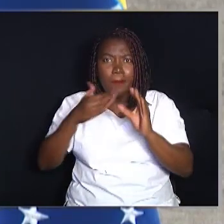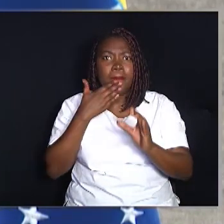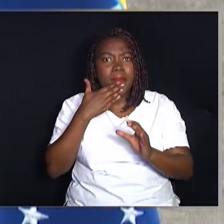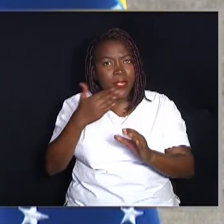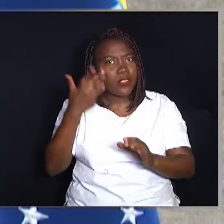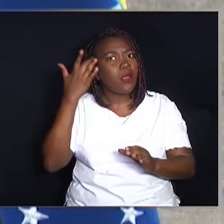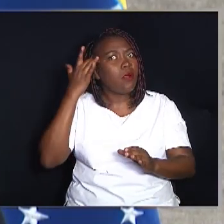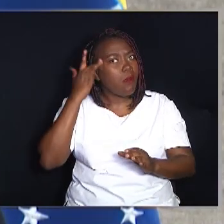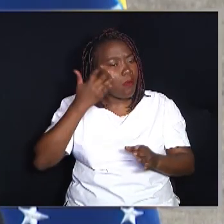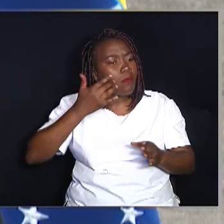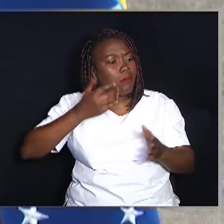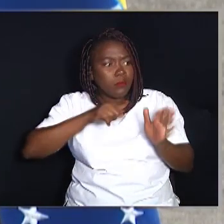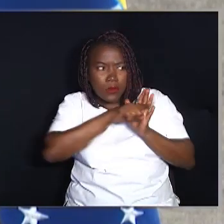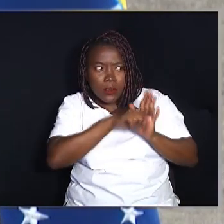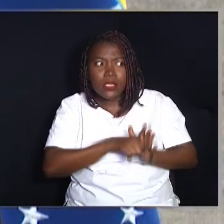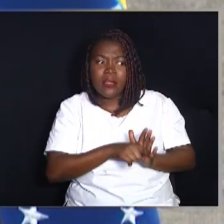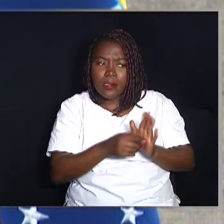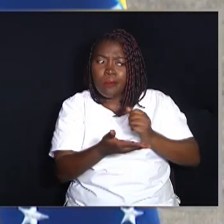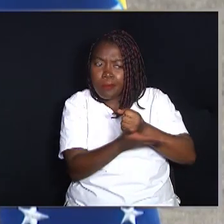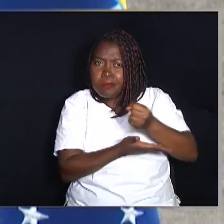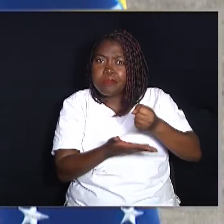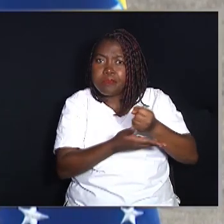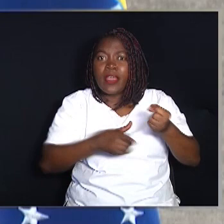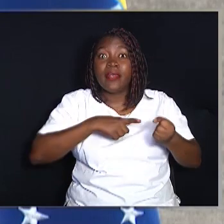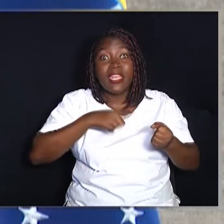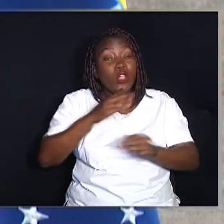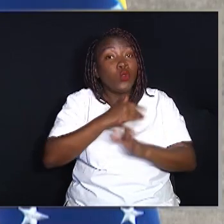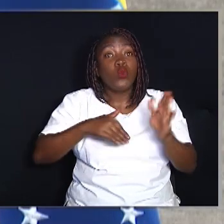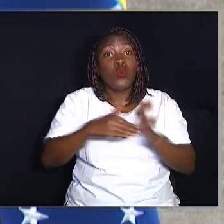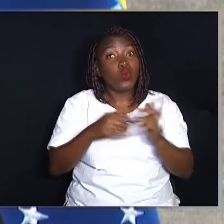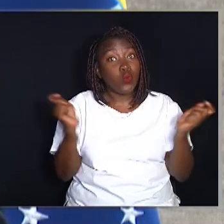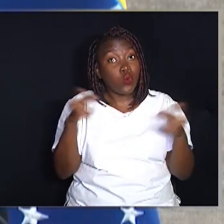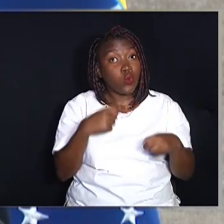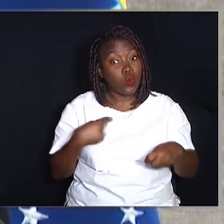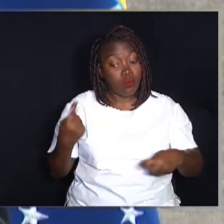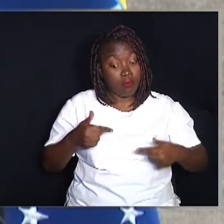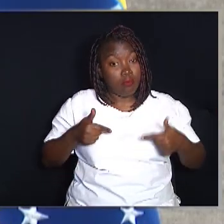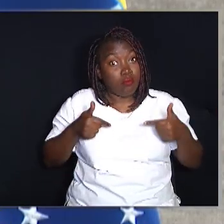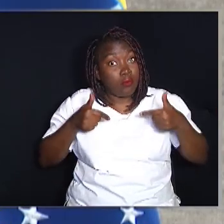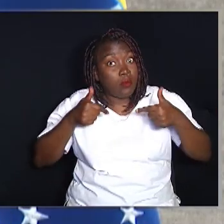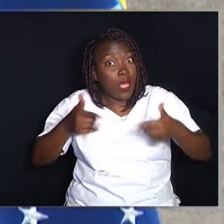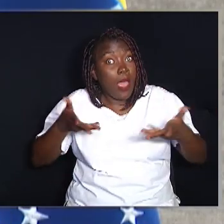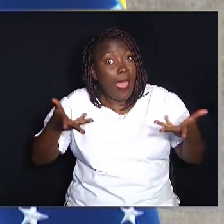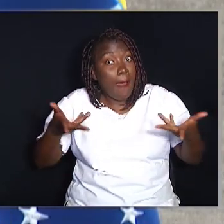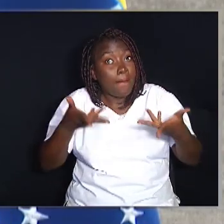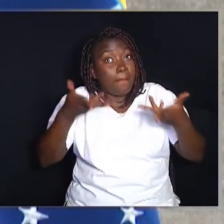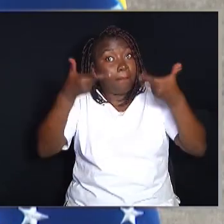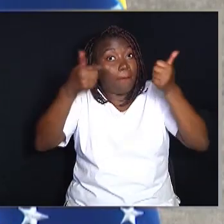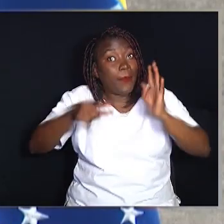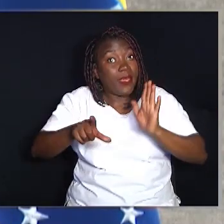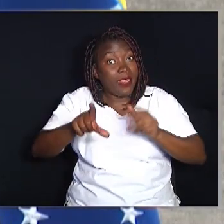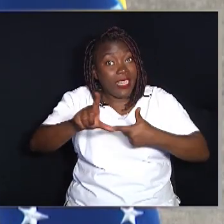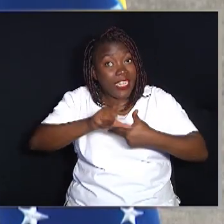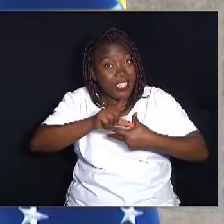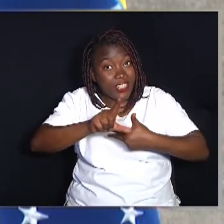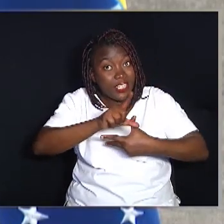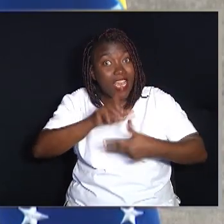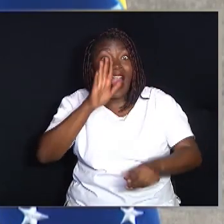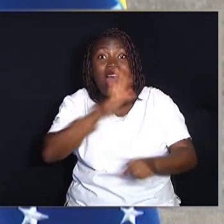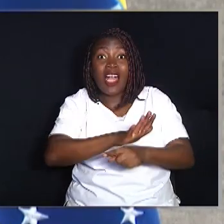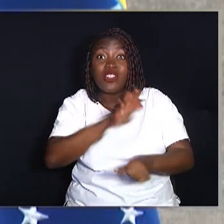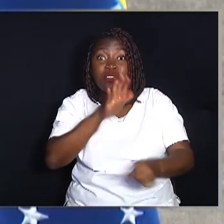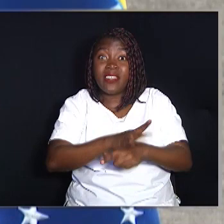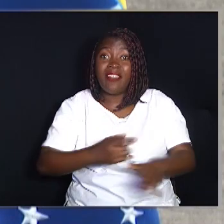está fundamentada, e tudo aquilo que a gente puder fazer do ponto de vista de aprimorar a legislação para ajudar a